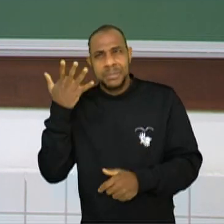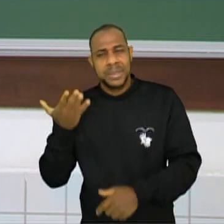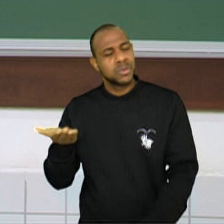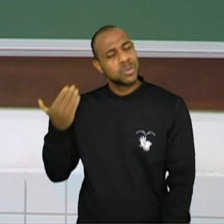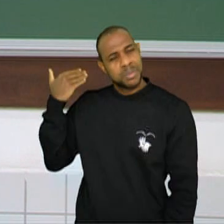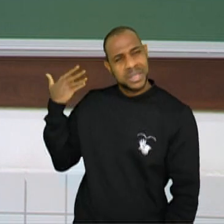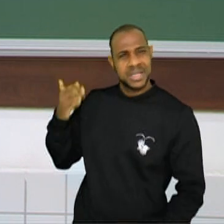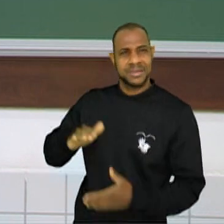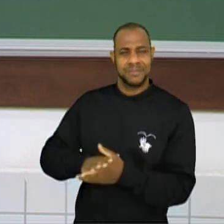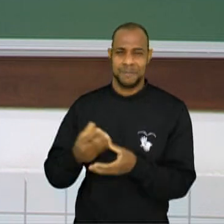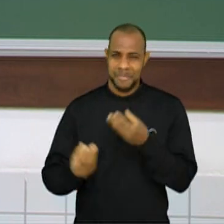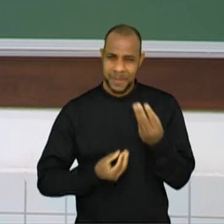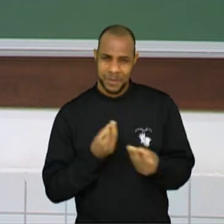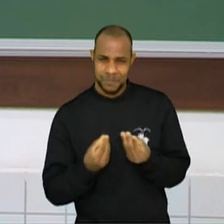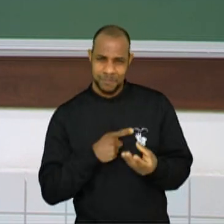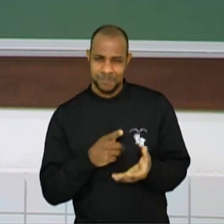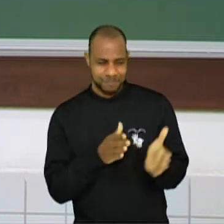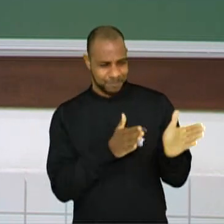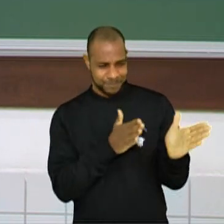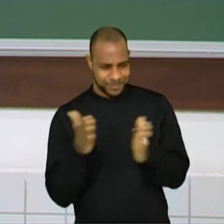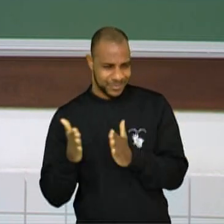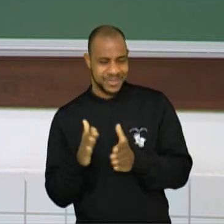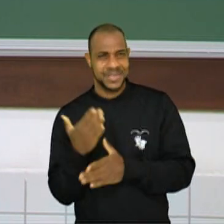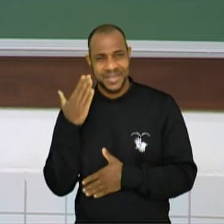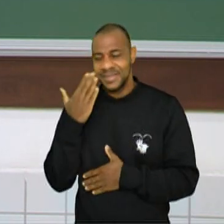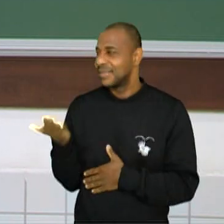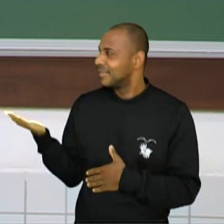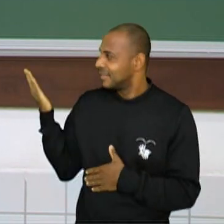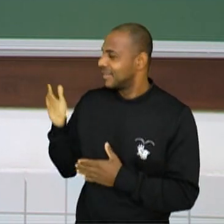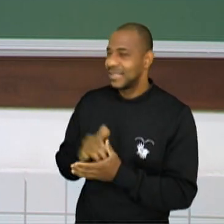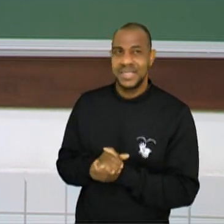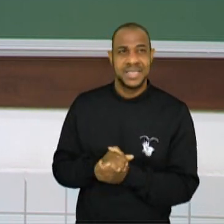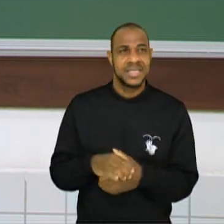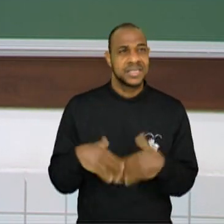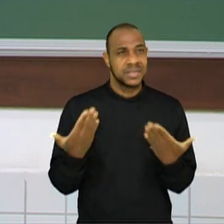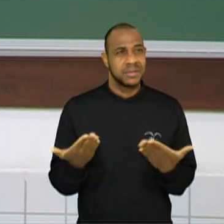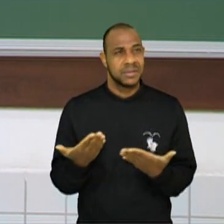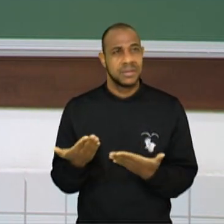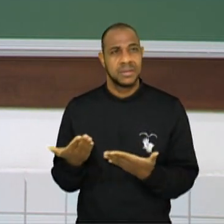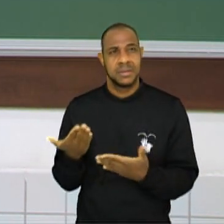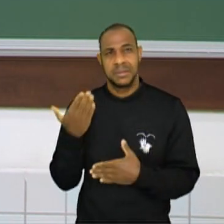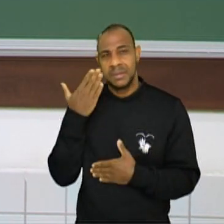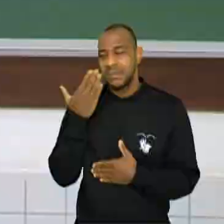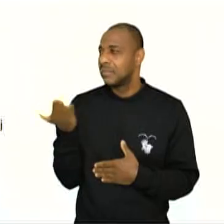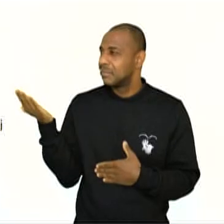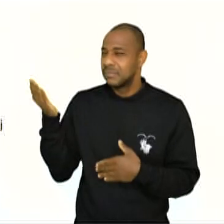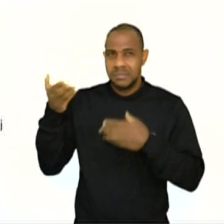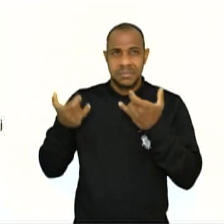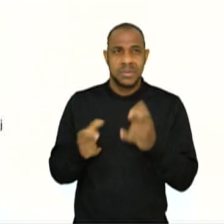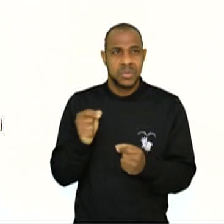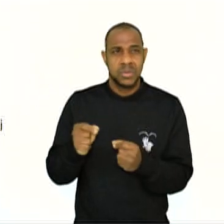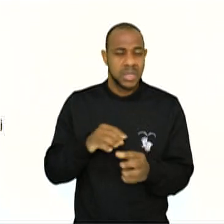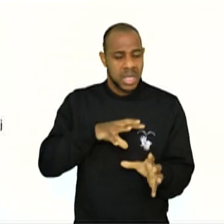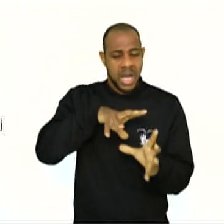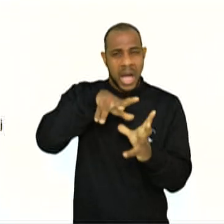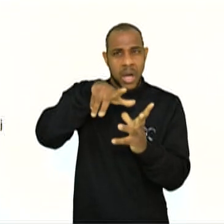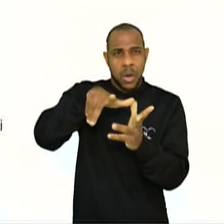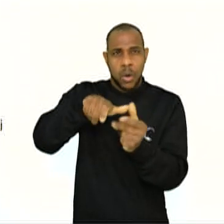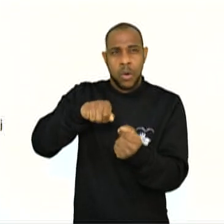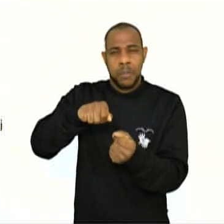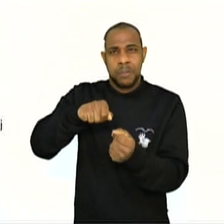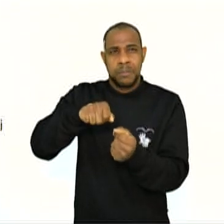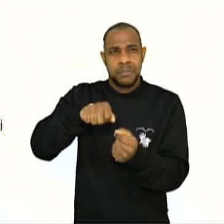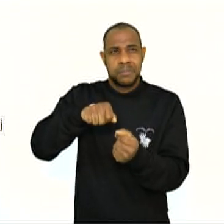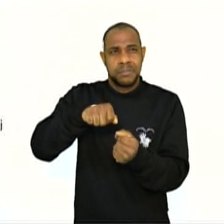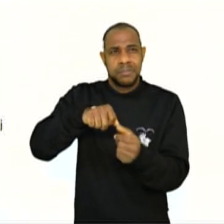nós tratarmos do que vem a seguir, que são aspectos culturais. Nós vamos inicialmente falar da Copa do Mundo de 58. Por favor, dê